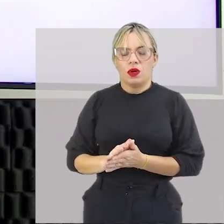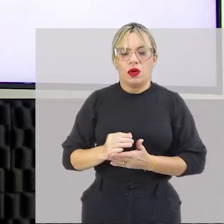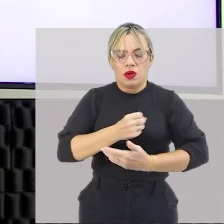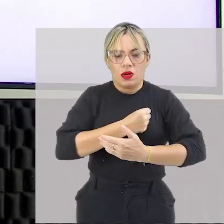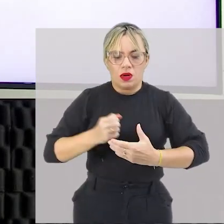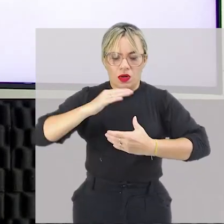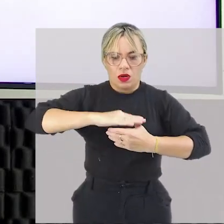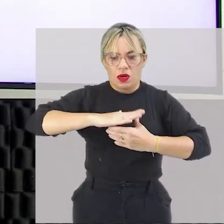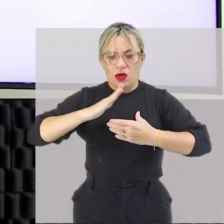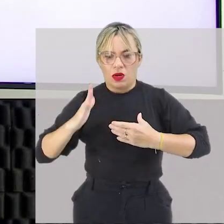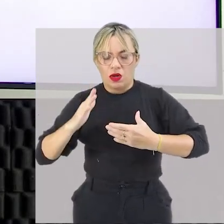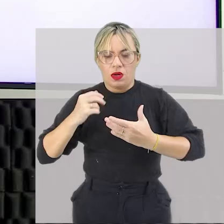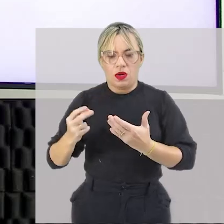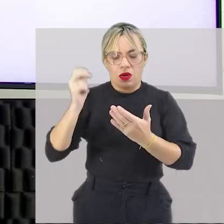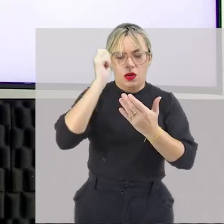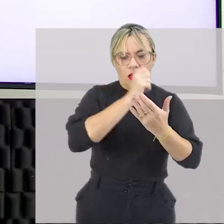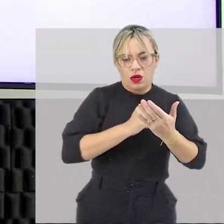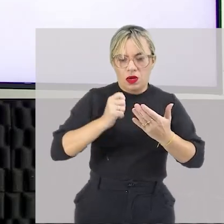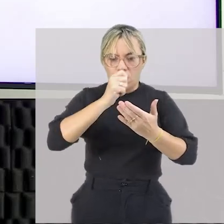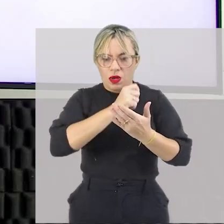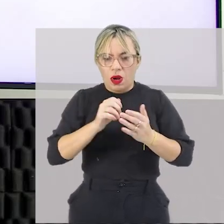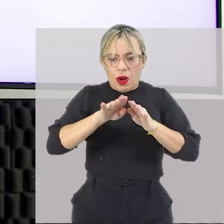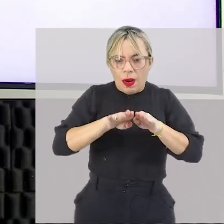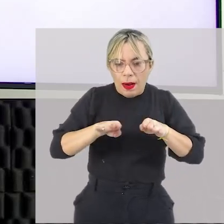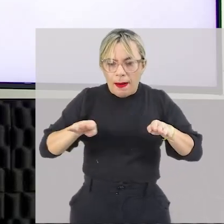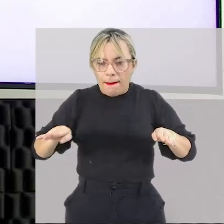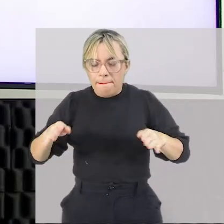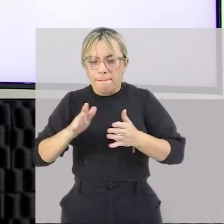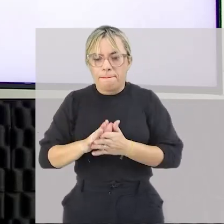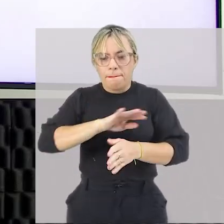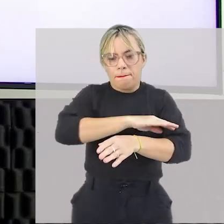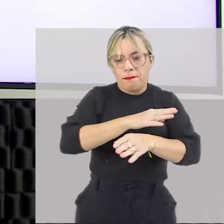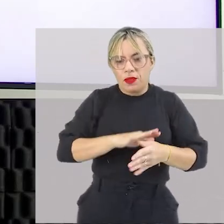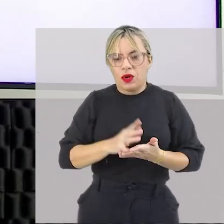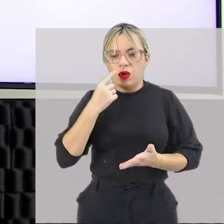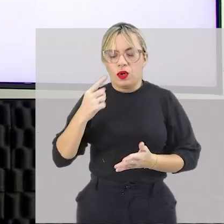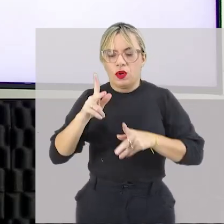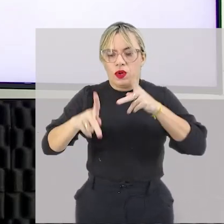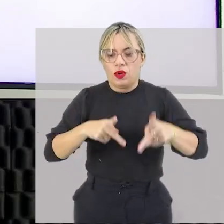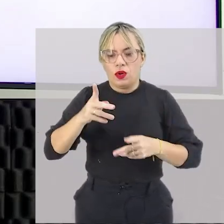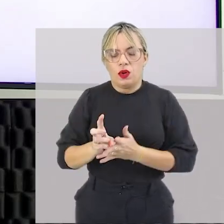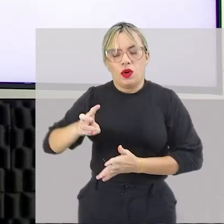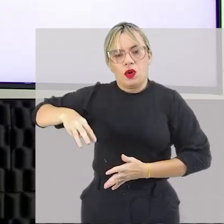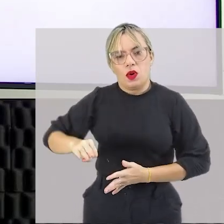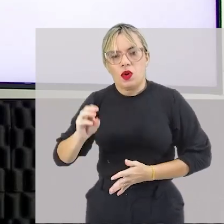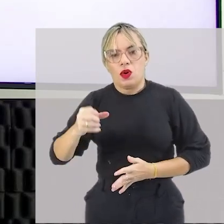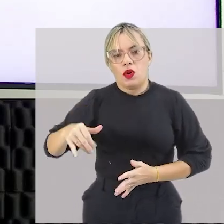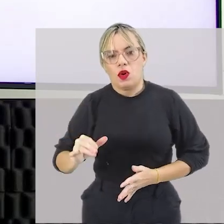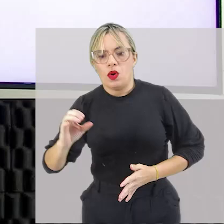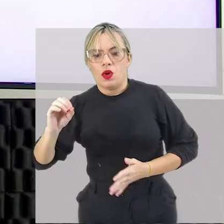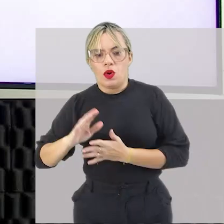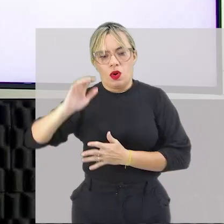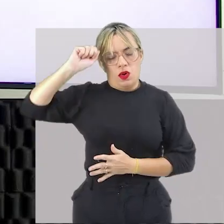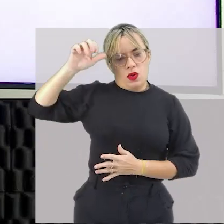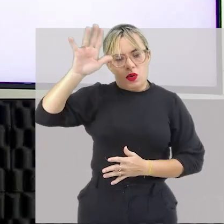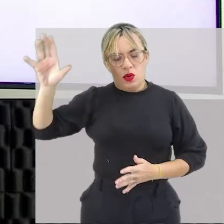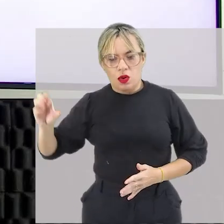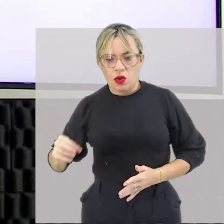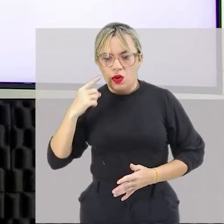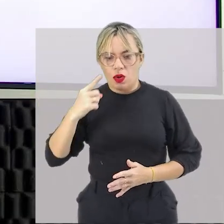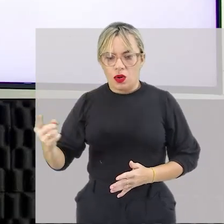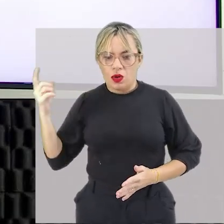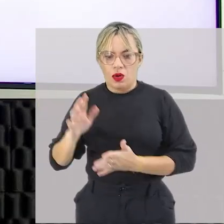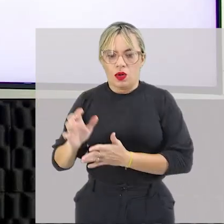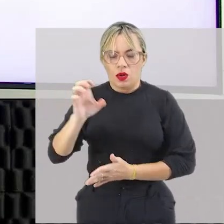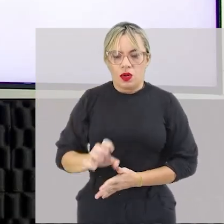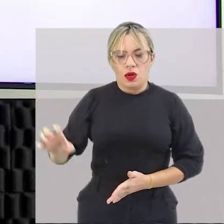panela, esculpidas em baixo relevo do povo Oiô, que é um povo africano que habita a região de